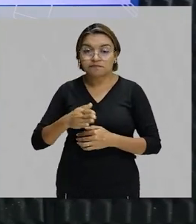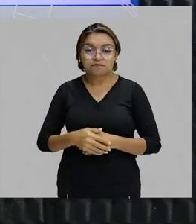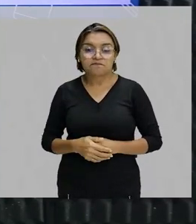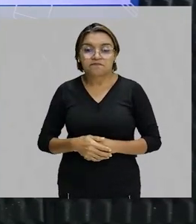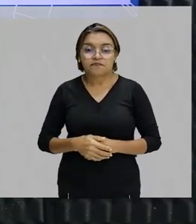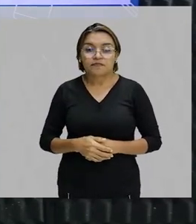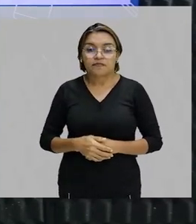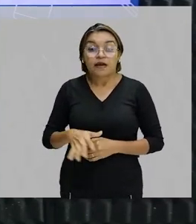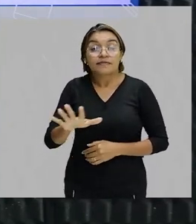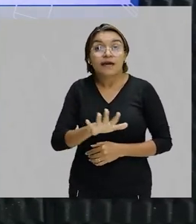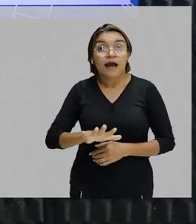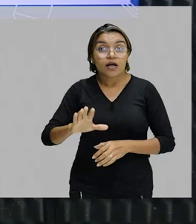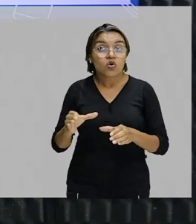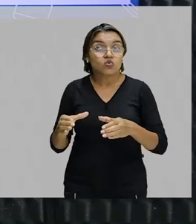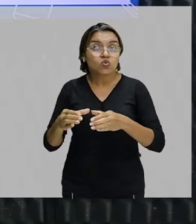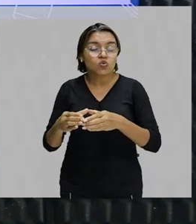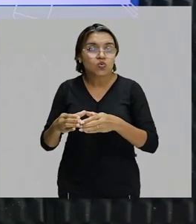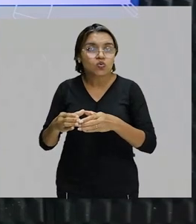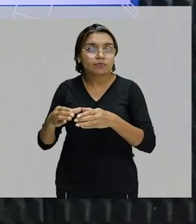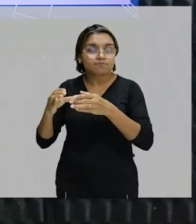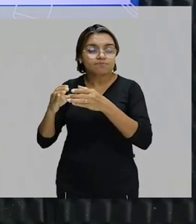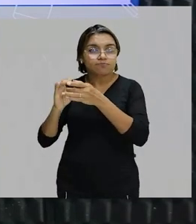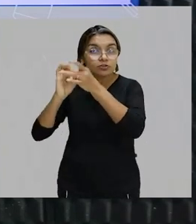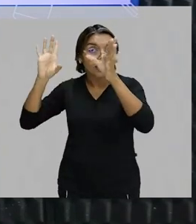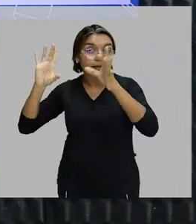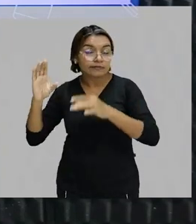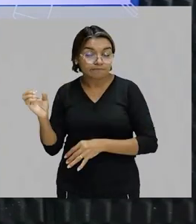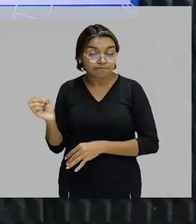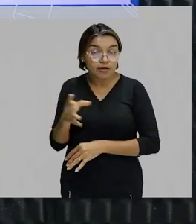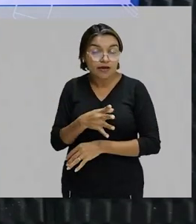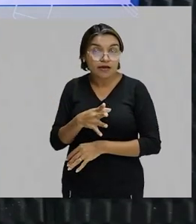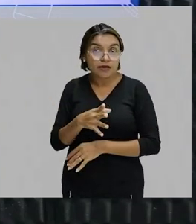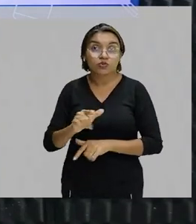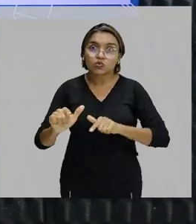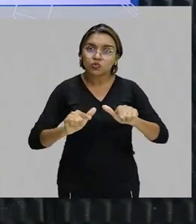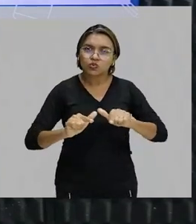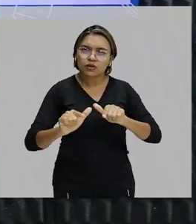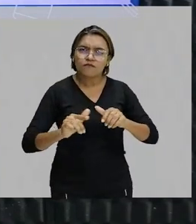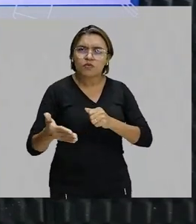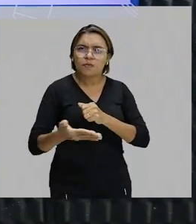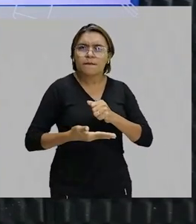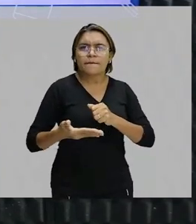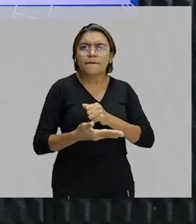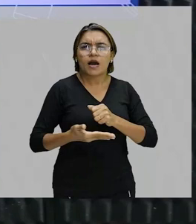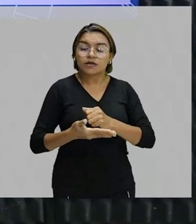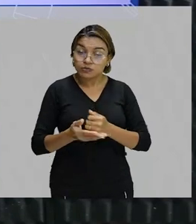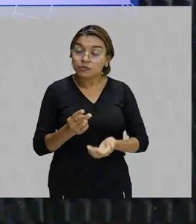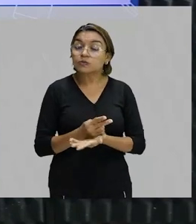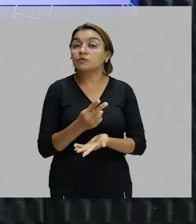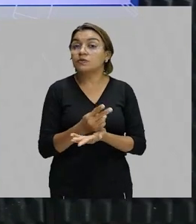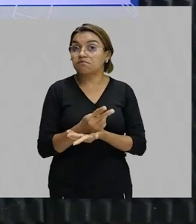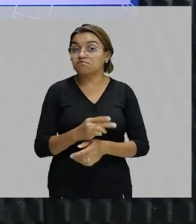neoliberais atenção para os neoliberais os serviços básicos devem ser